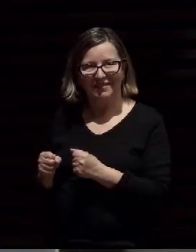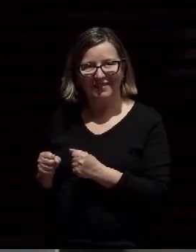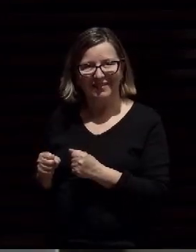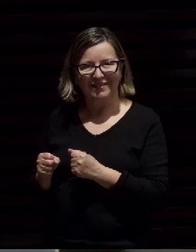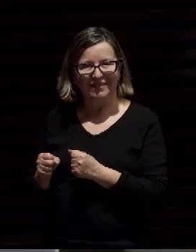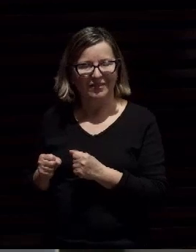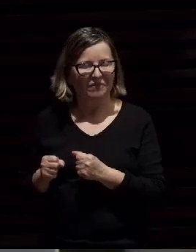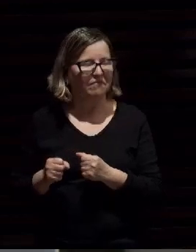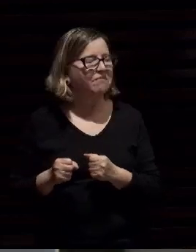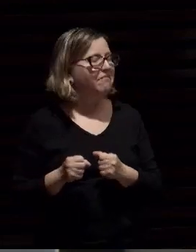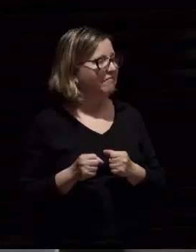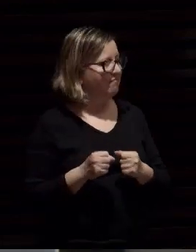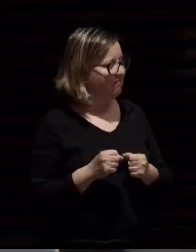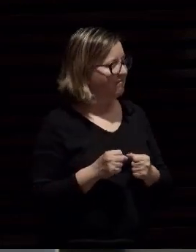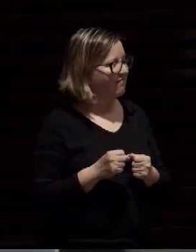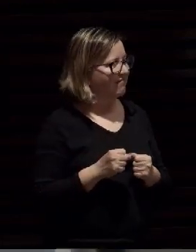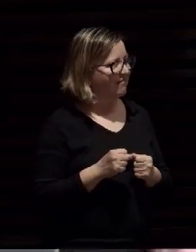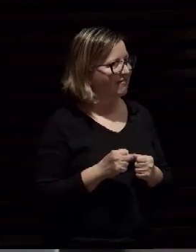O MacArthur disse,